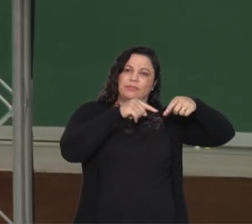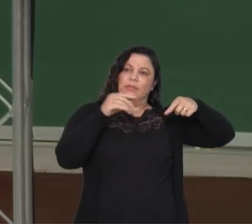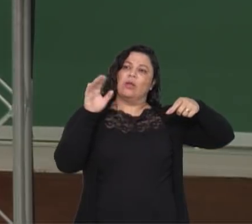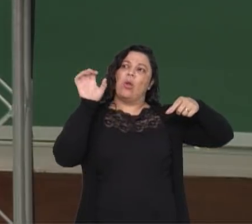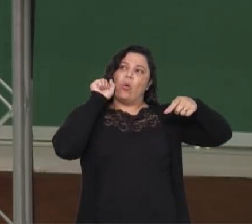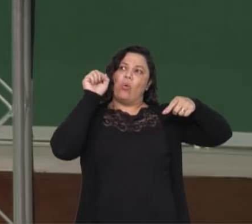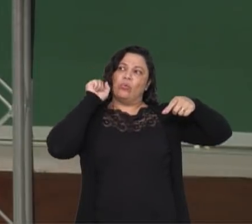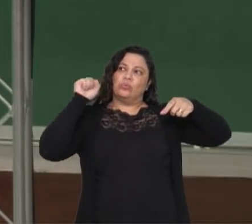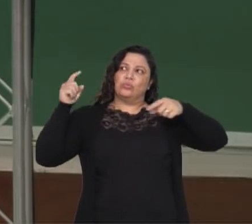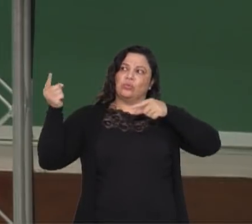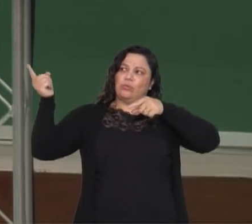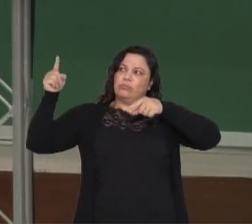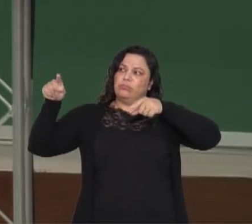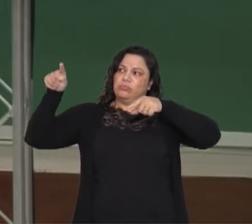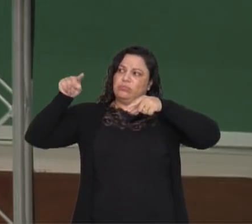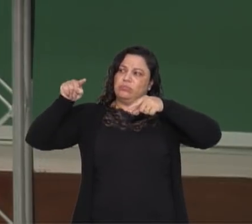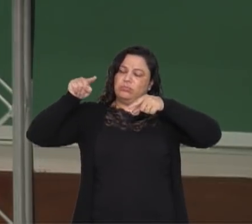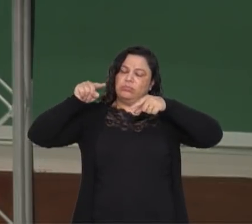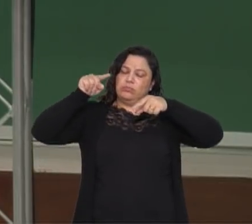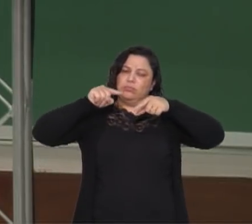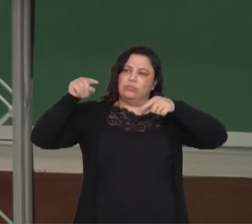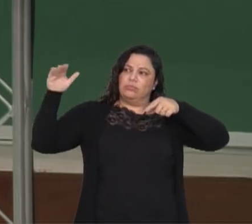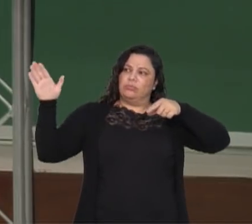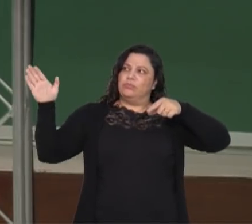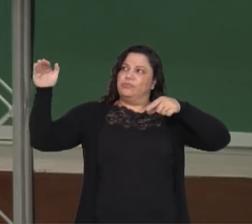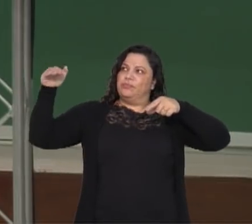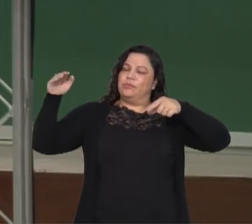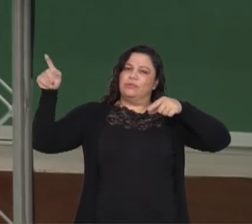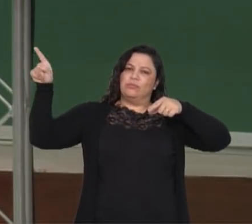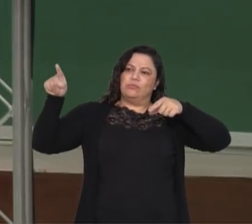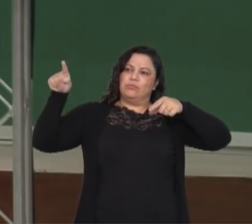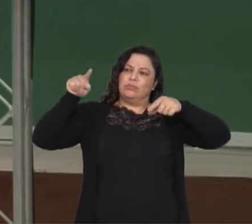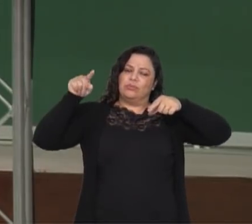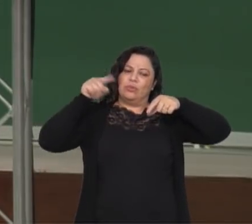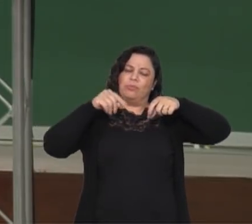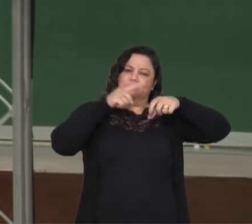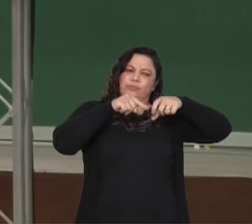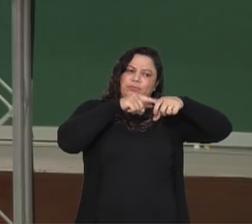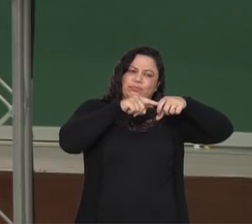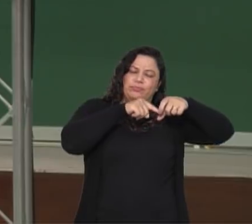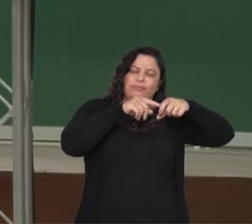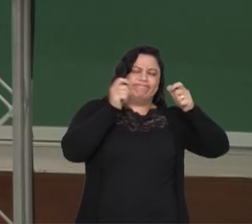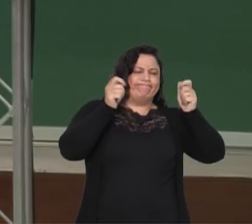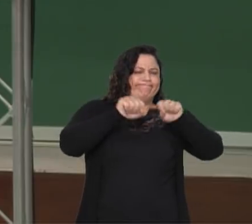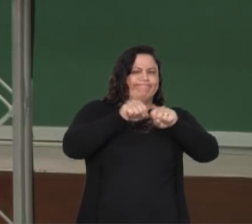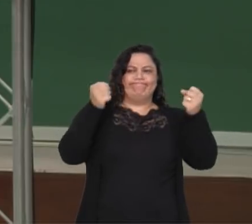chegue ali, não é capaz de interpretar.